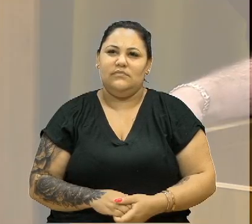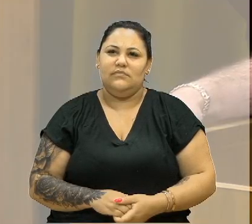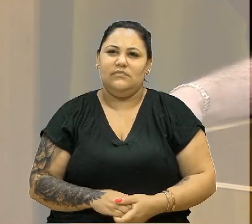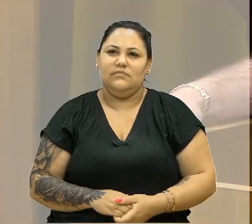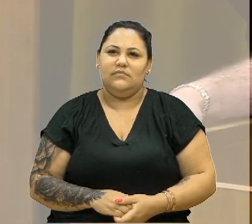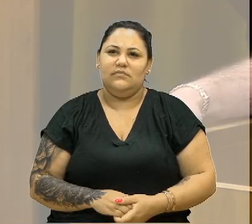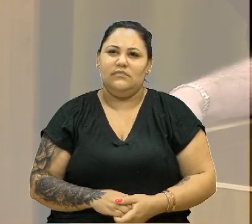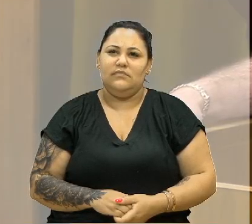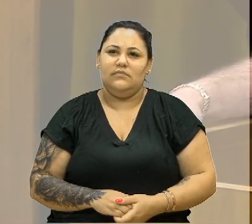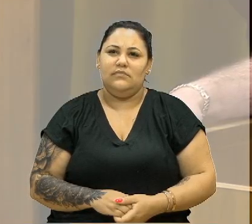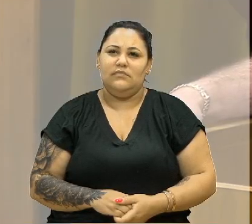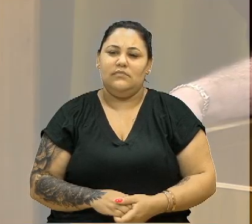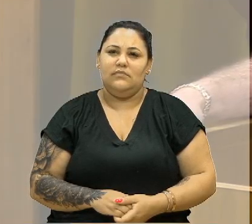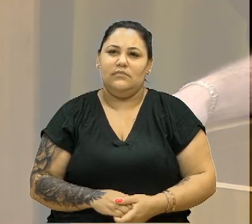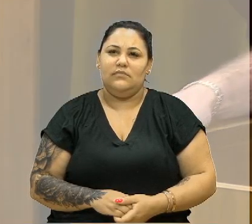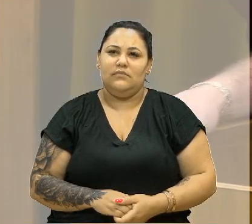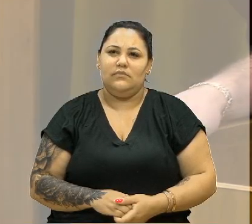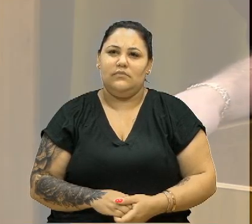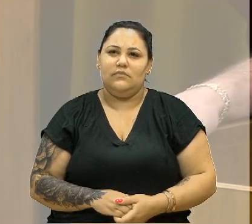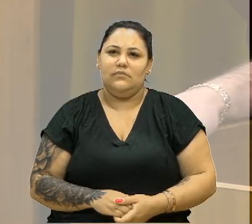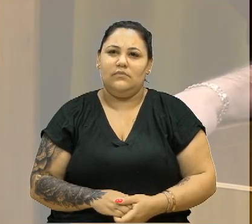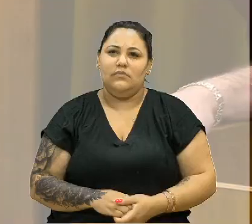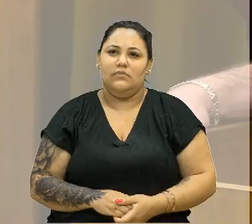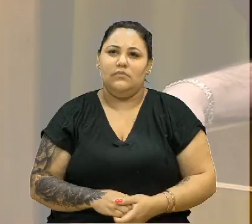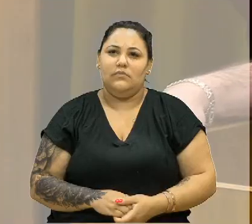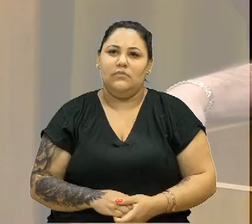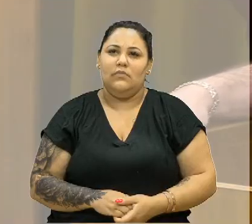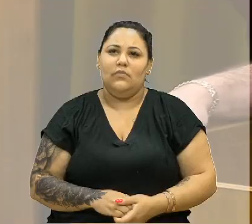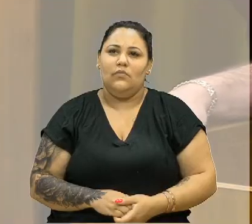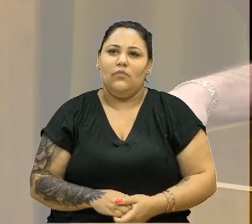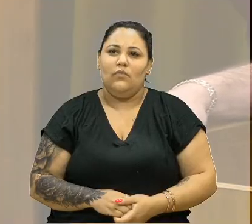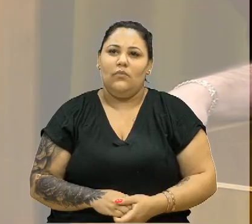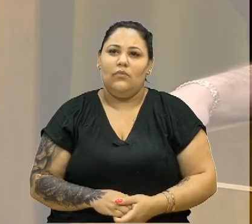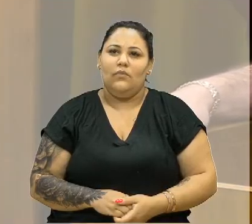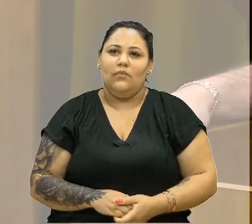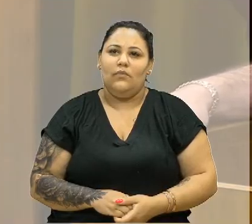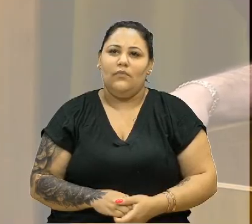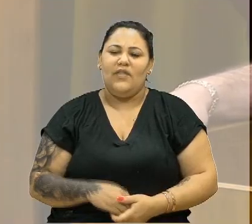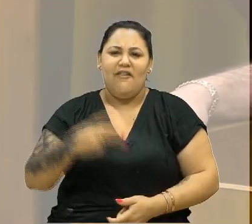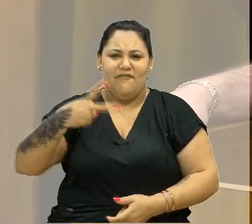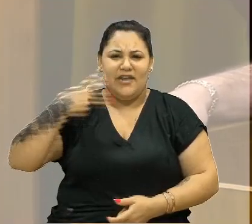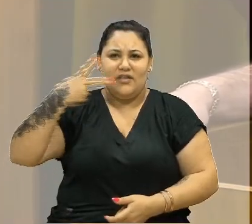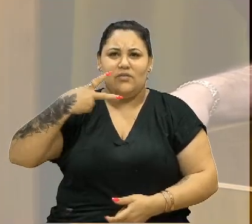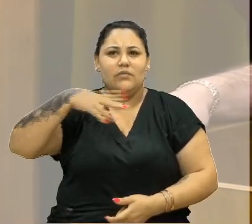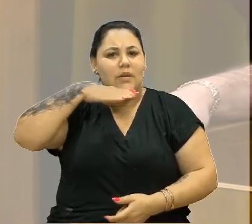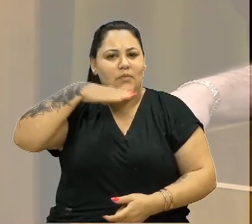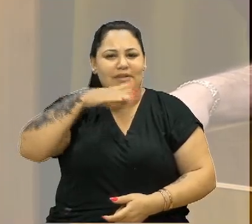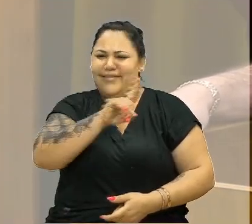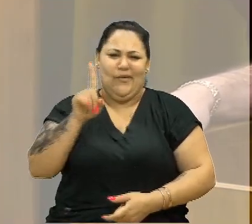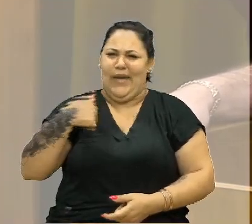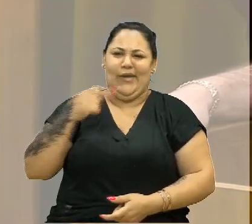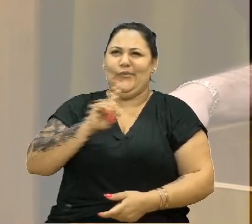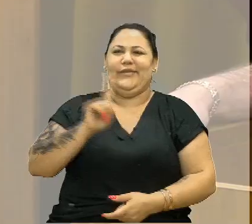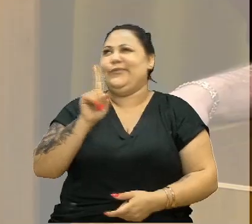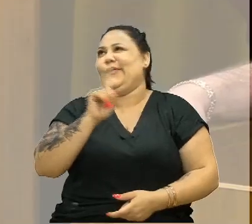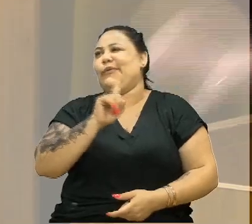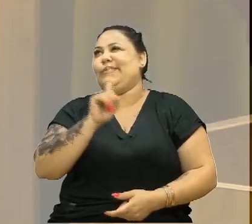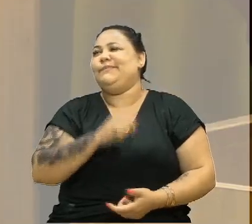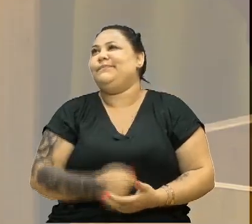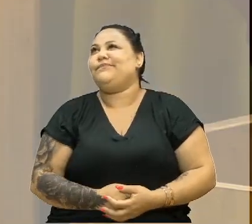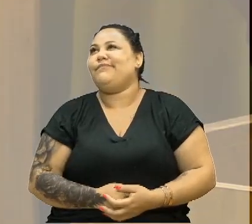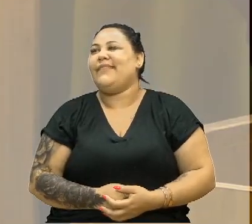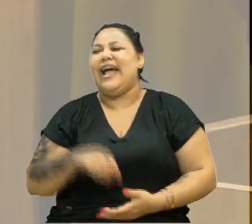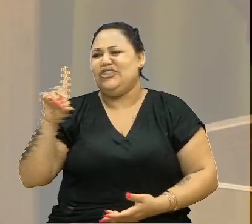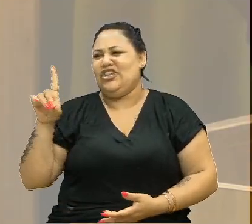direita. Bolsonaro... Não, também não é o Bolsonaro. Vereador Bortola invade ministério... Também não é o vereador Bortola.